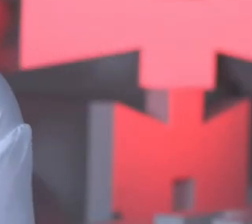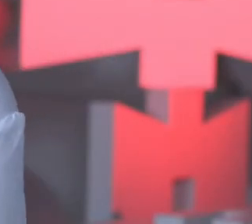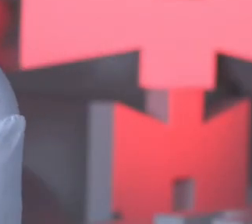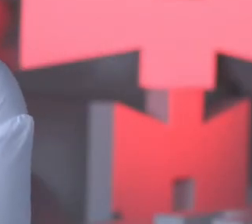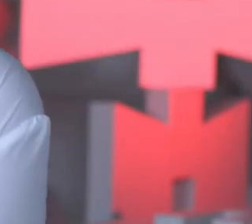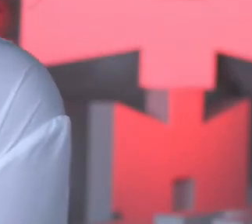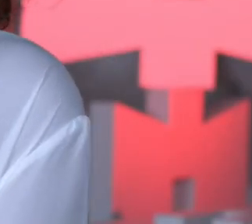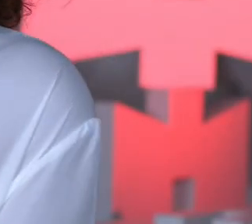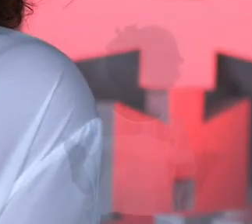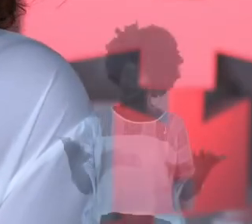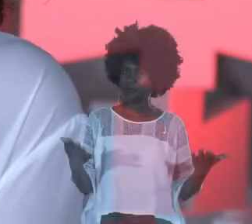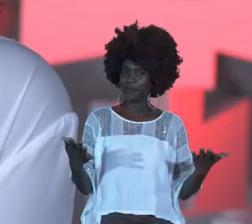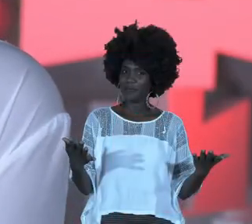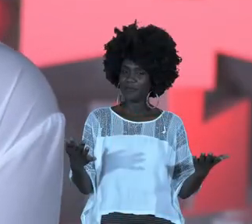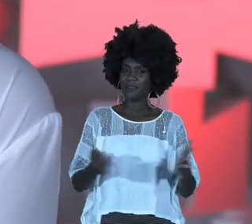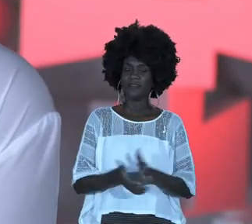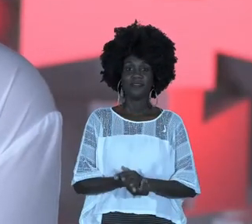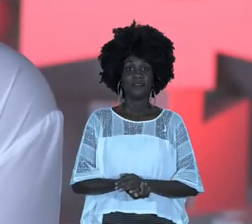Então, gente,